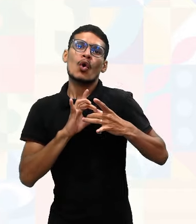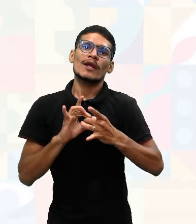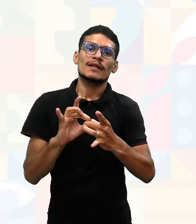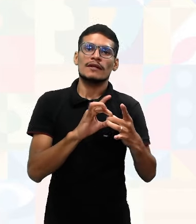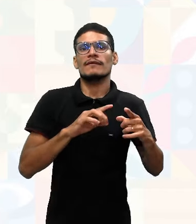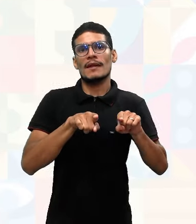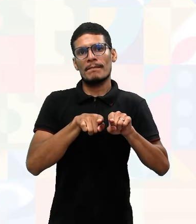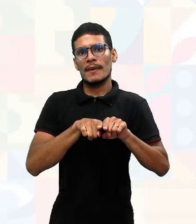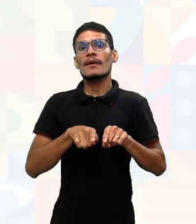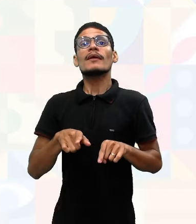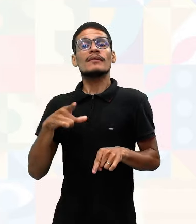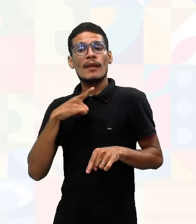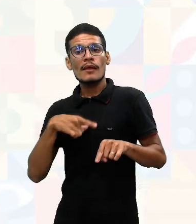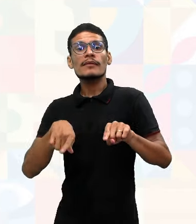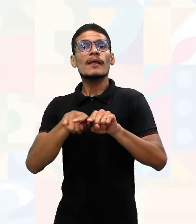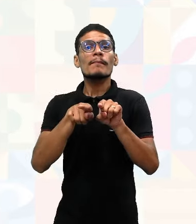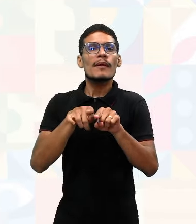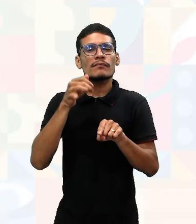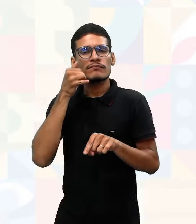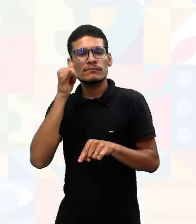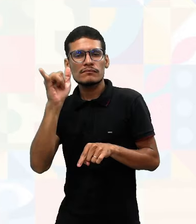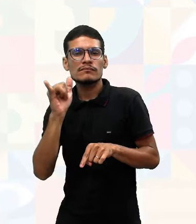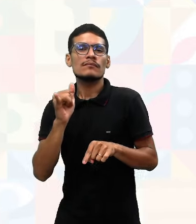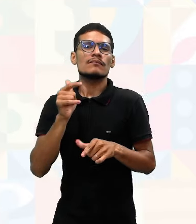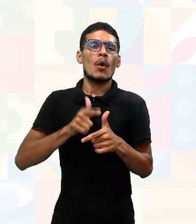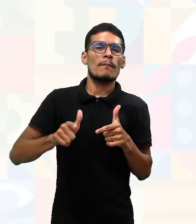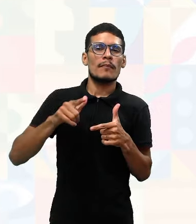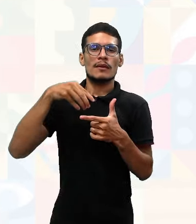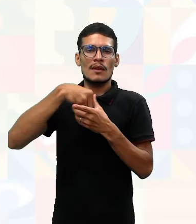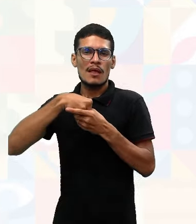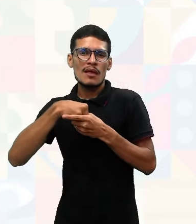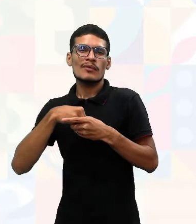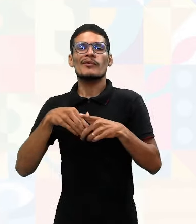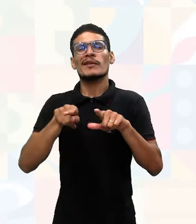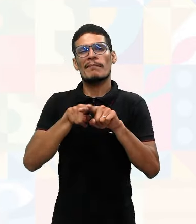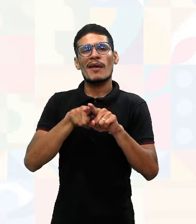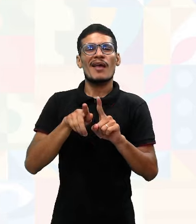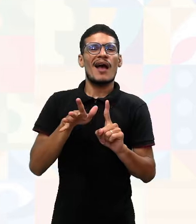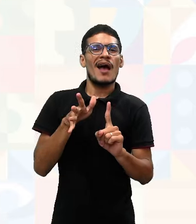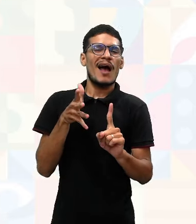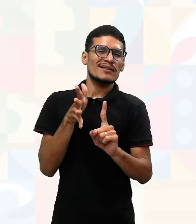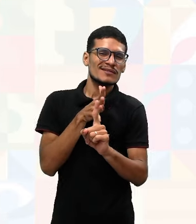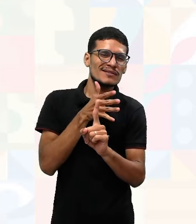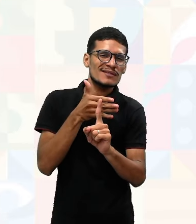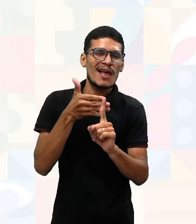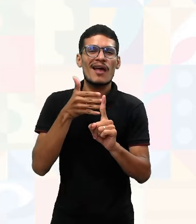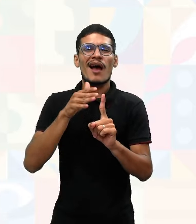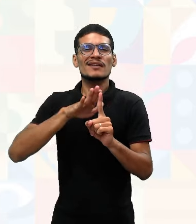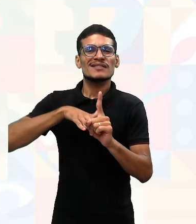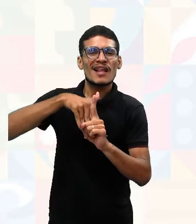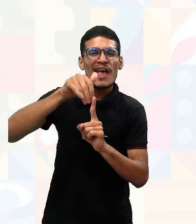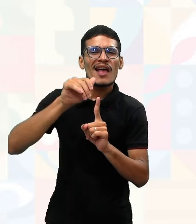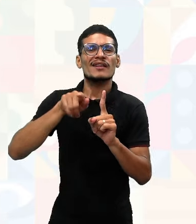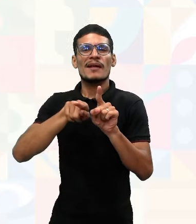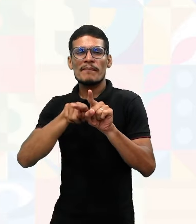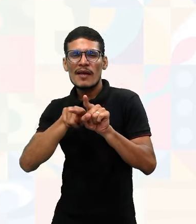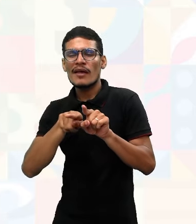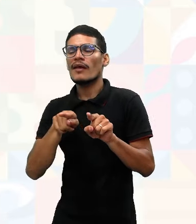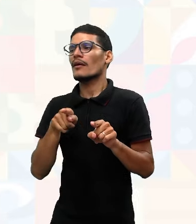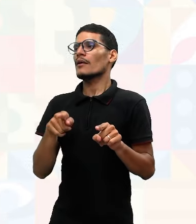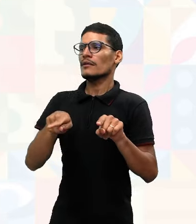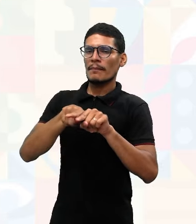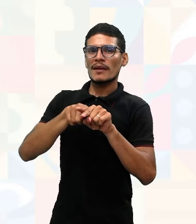internas de prevenção de acidentes e assédios. Existem vários aspectos e práticas que facilitam